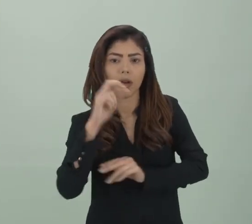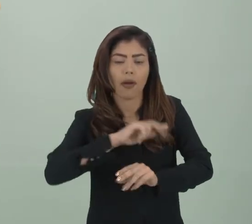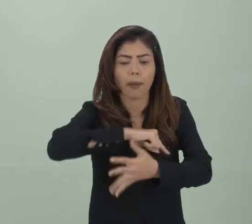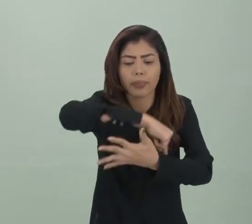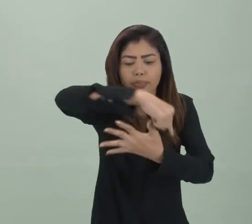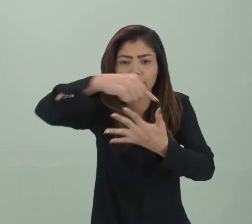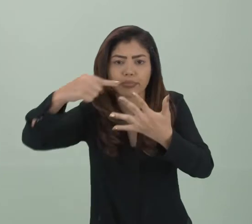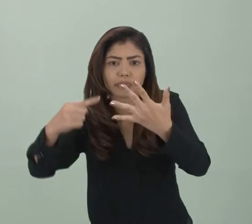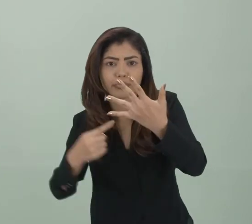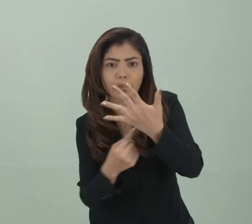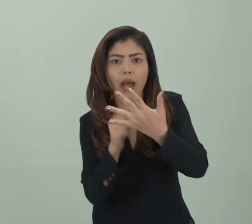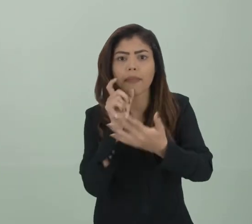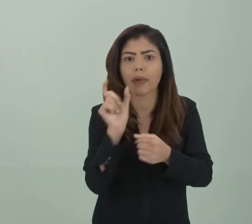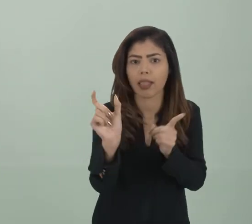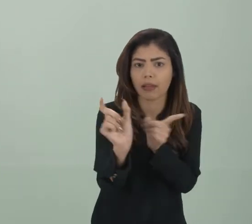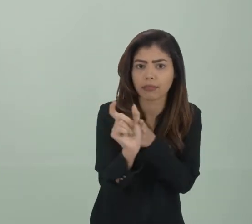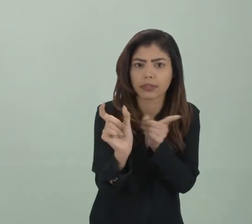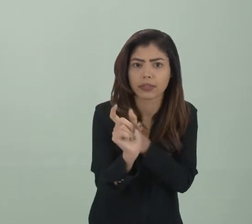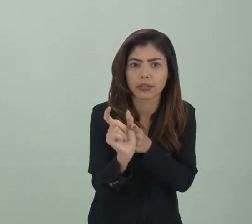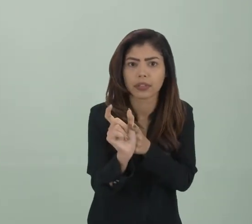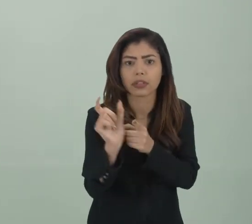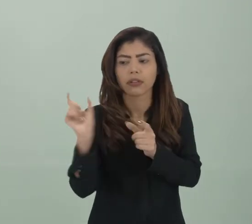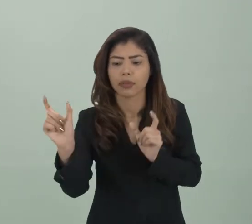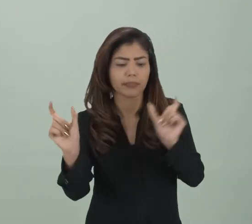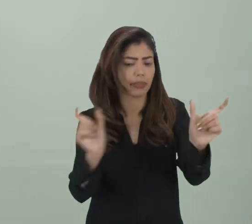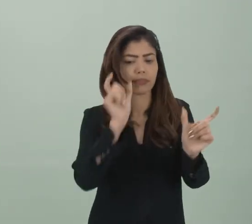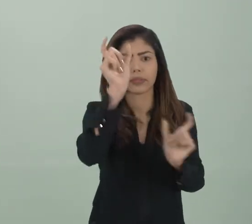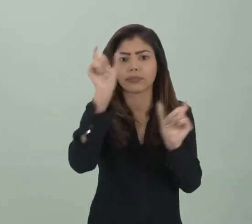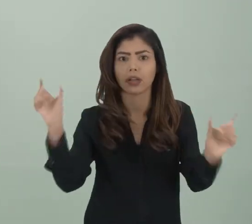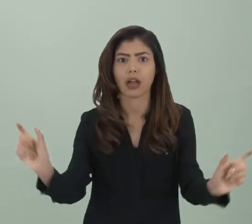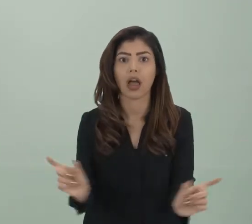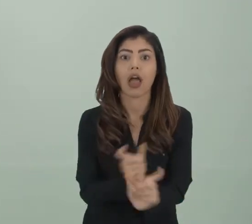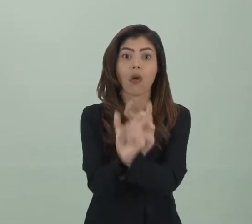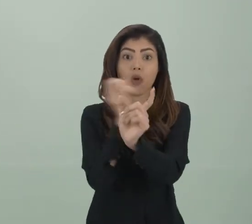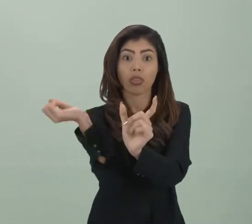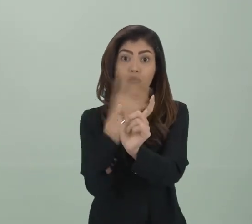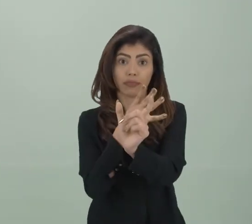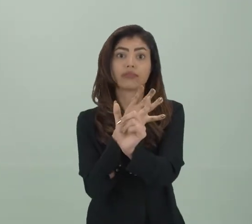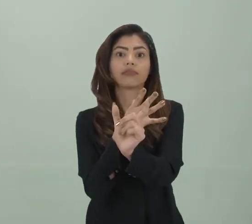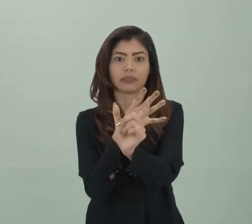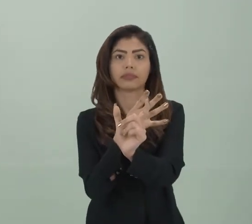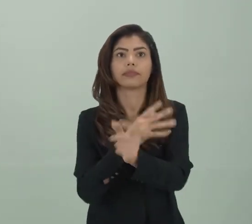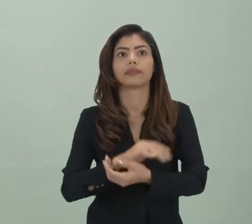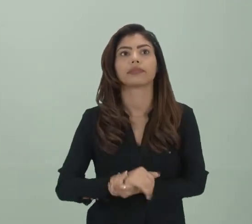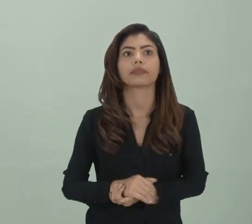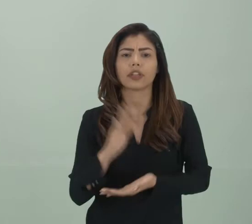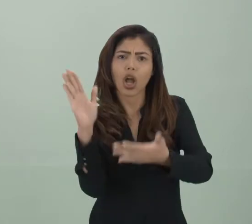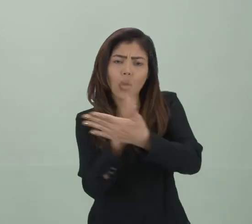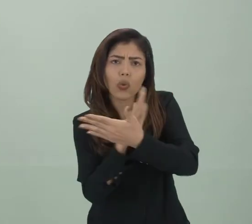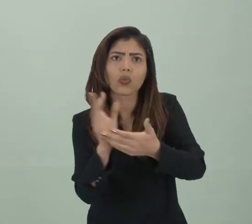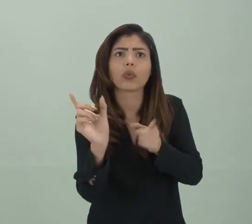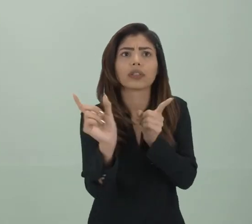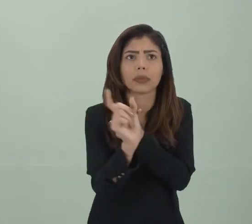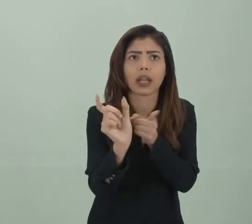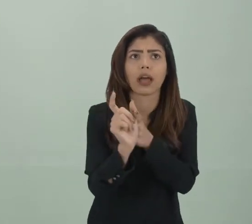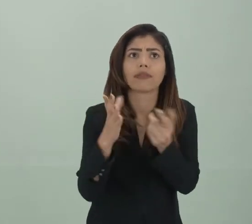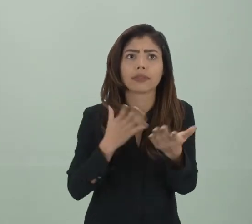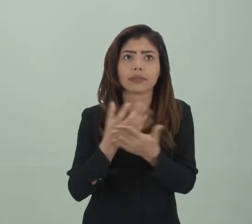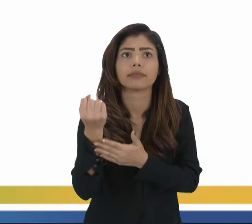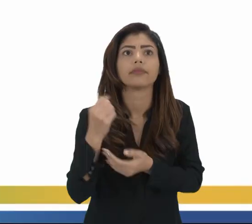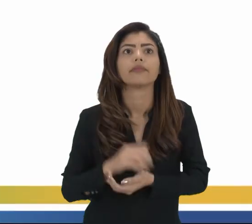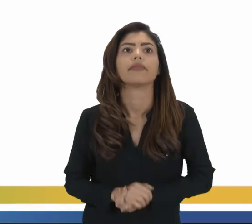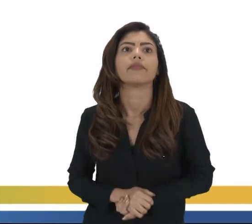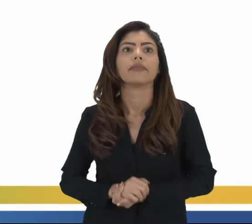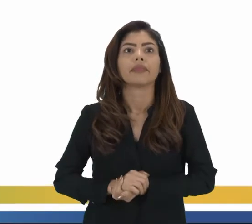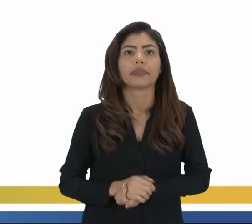palavras incas e palavras espanholas também deram início a uma nova variação. Algumas palavras foram adotadas. Olha